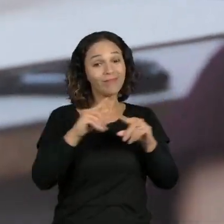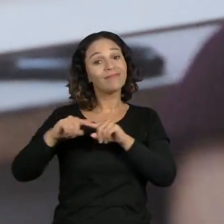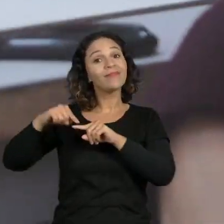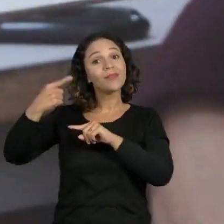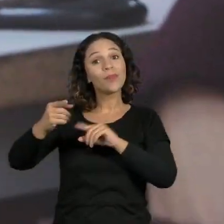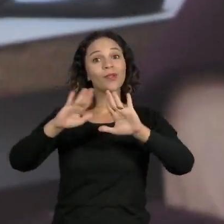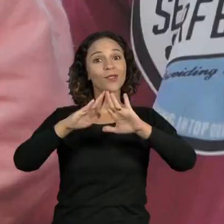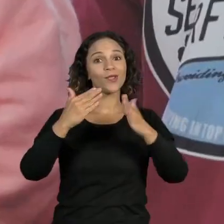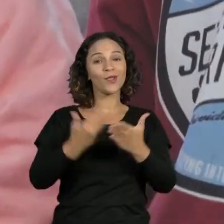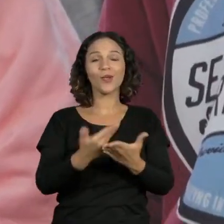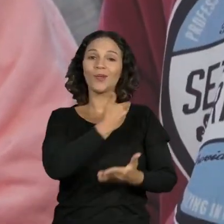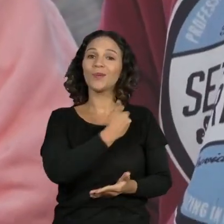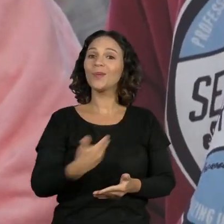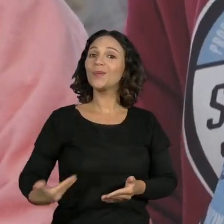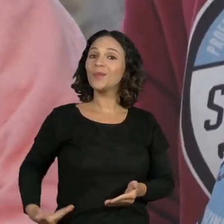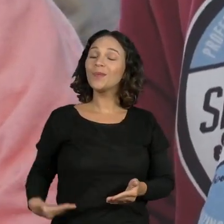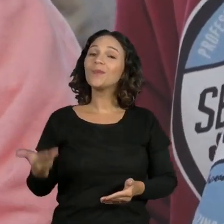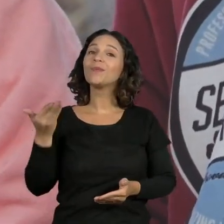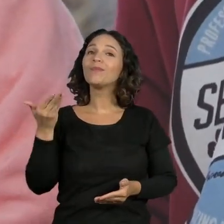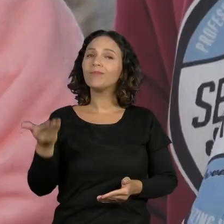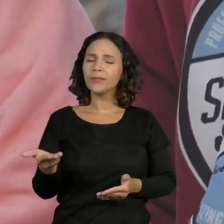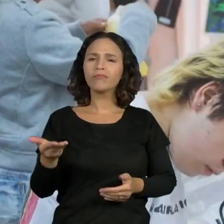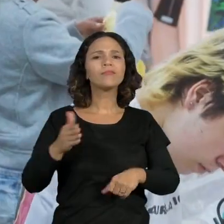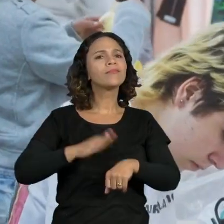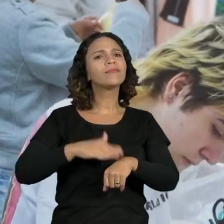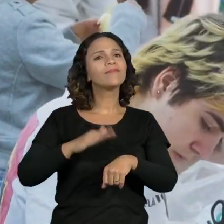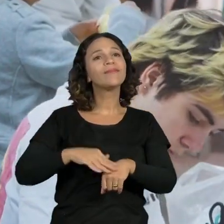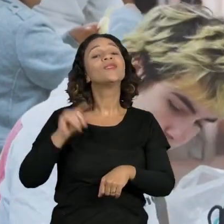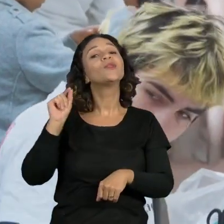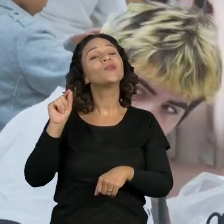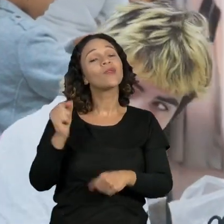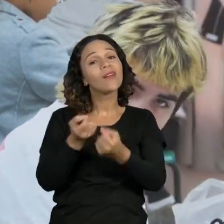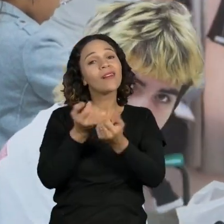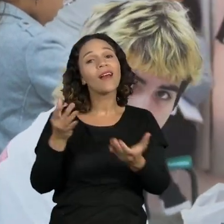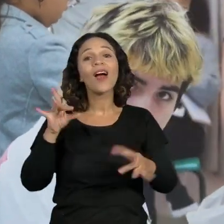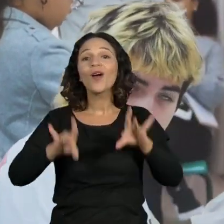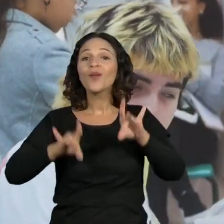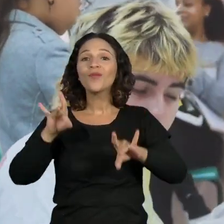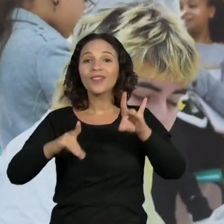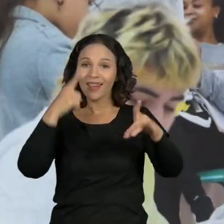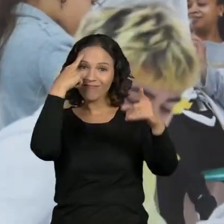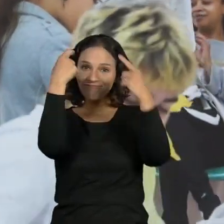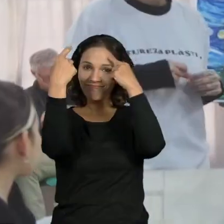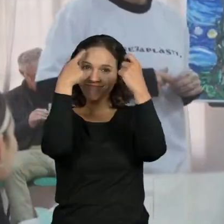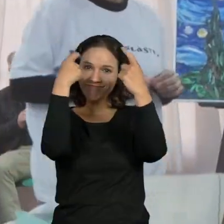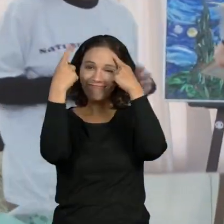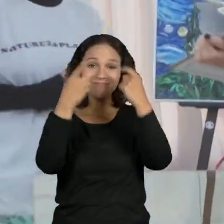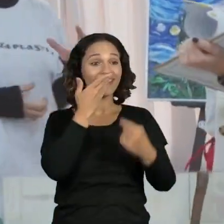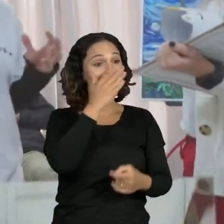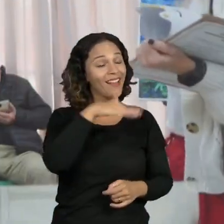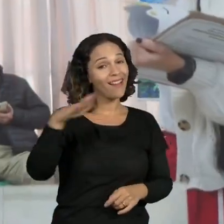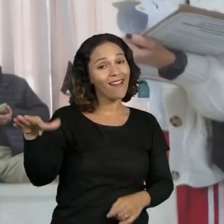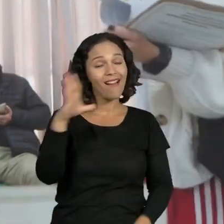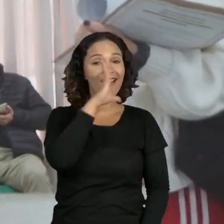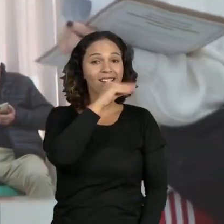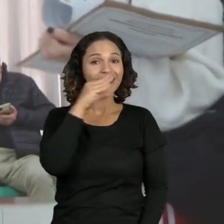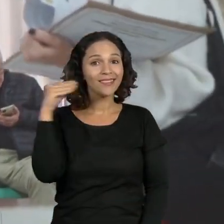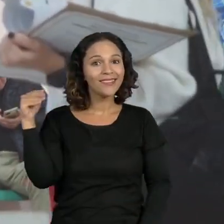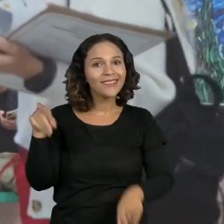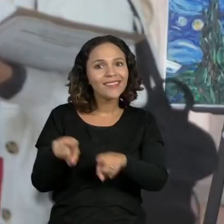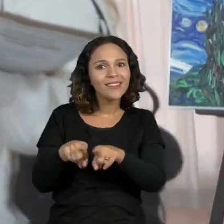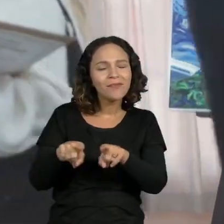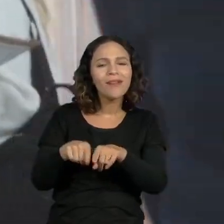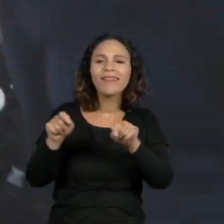escolas públicas. O passo seguinte do projeto foi oferecer oficinas criativas em que crianças e adolescentes